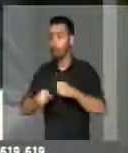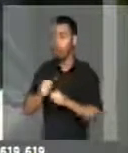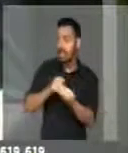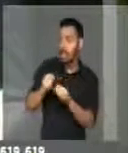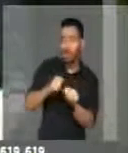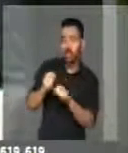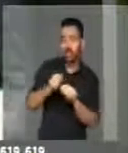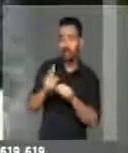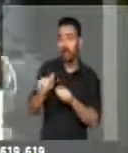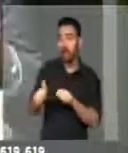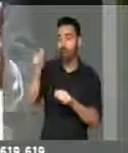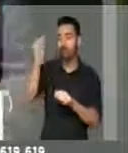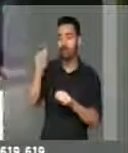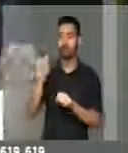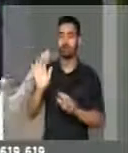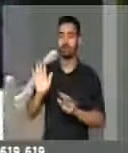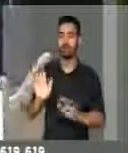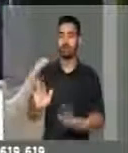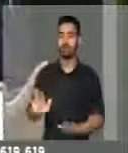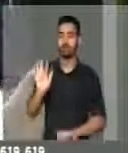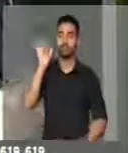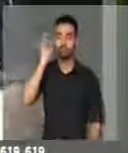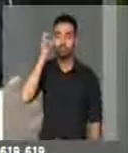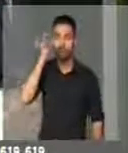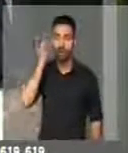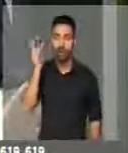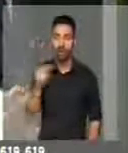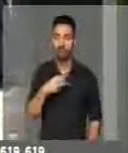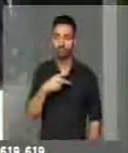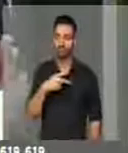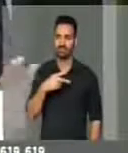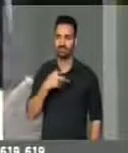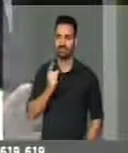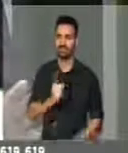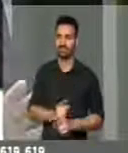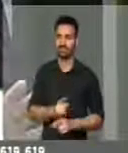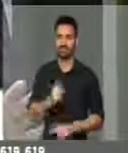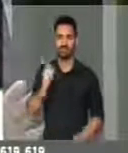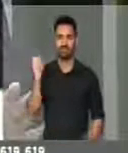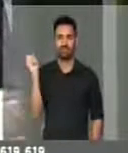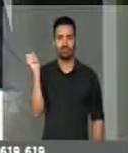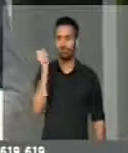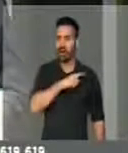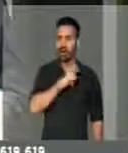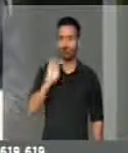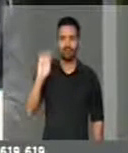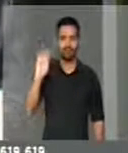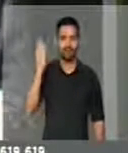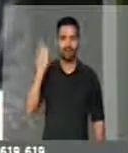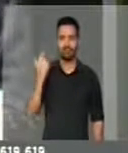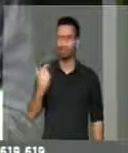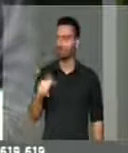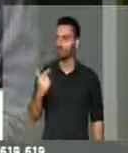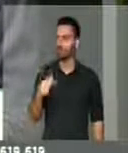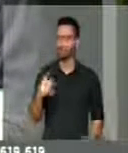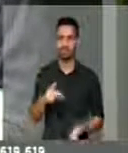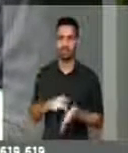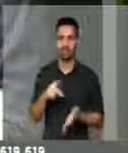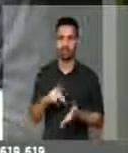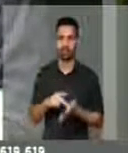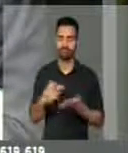repente tudo não era verdadeiro, não era real. E aí é lógico que